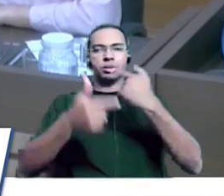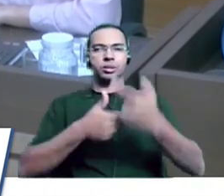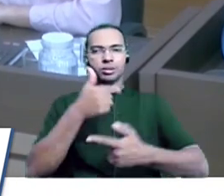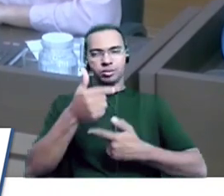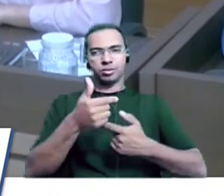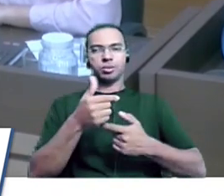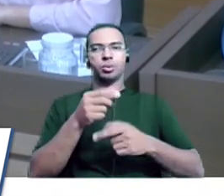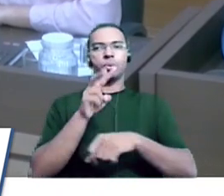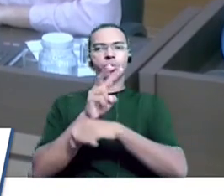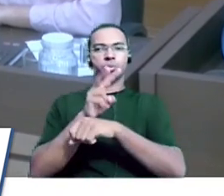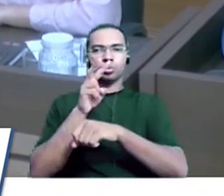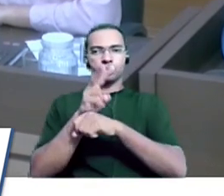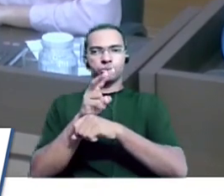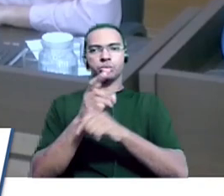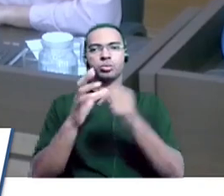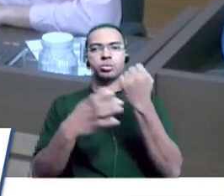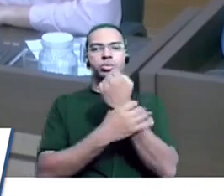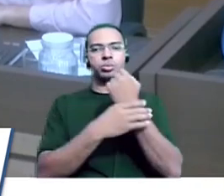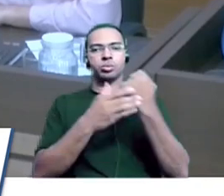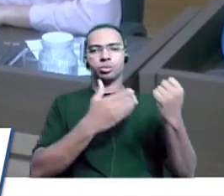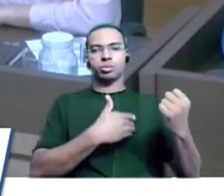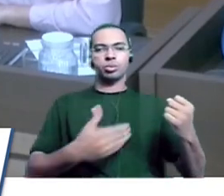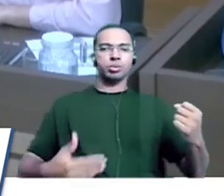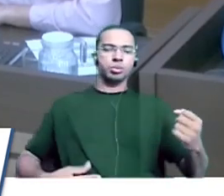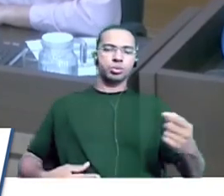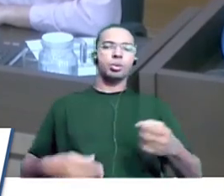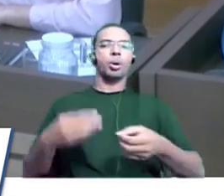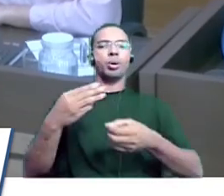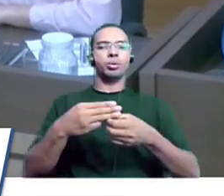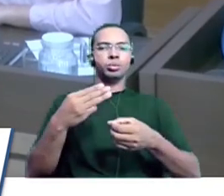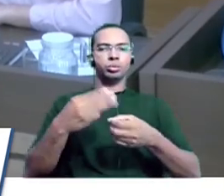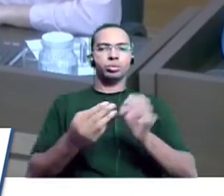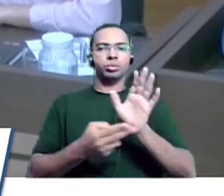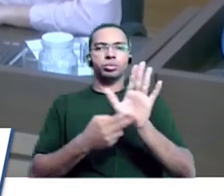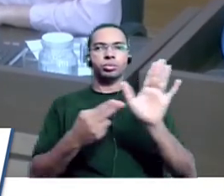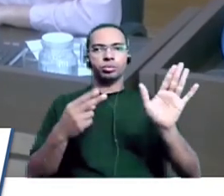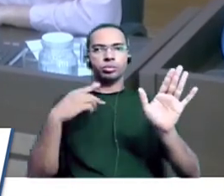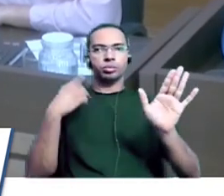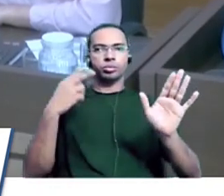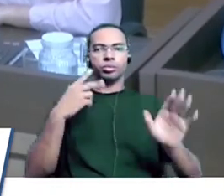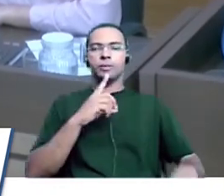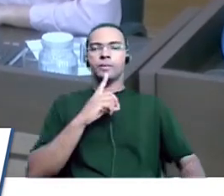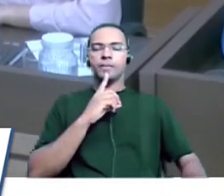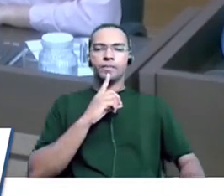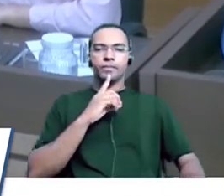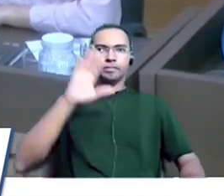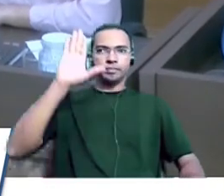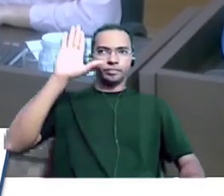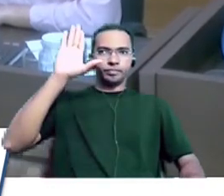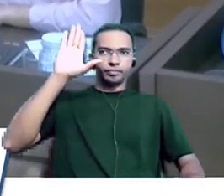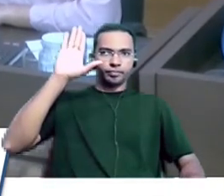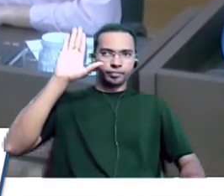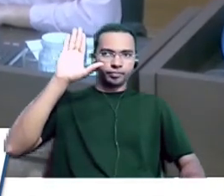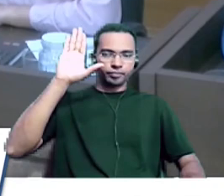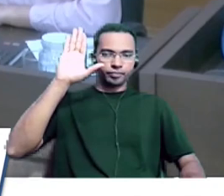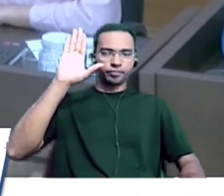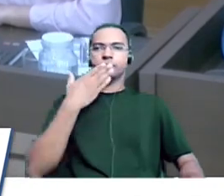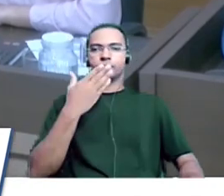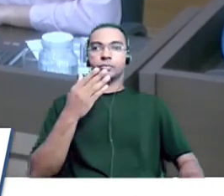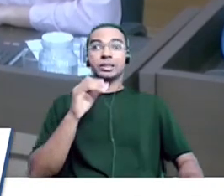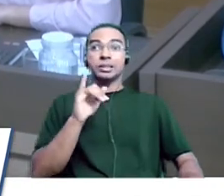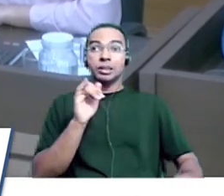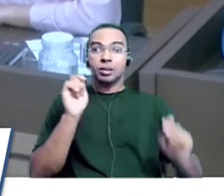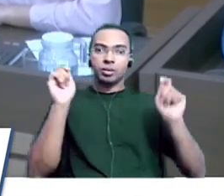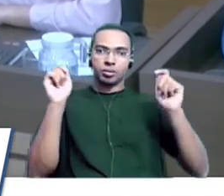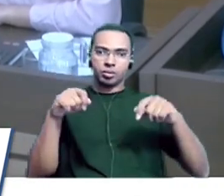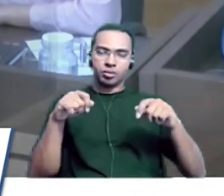manutenção de ordem e segurança pública no município. Autoria, vereador Daniel Bassi. Presidente, eu ia pedir, se possível, na verdade